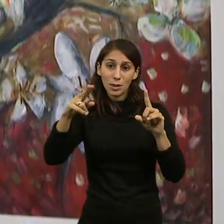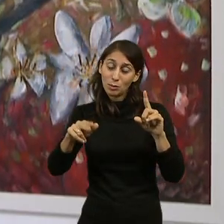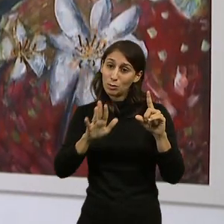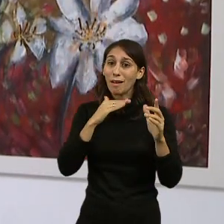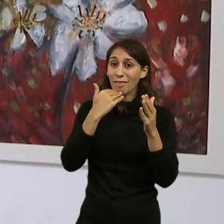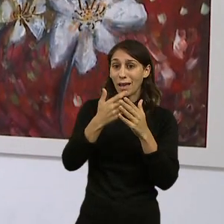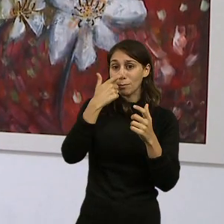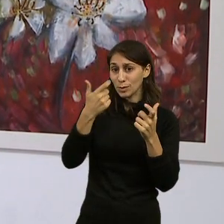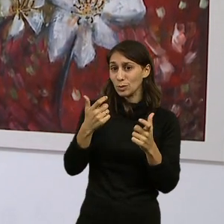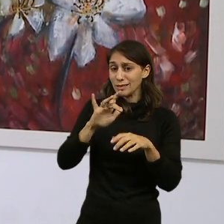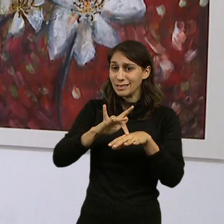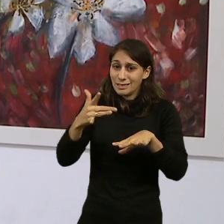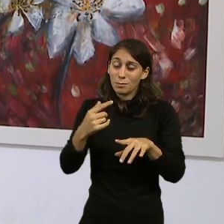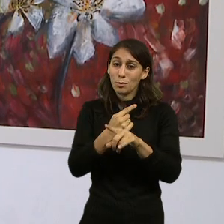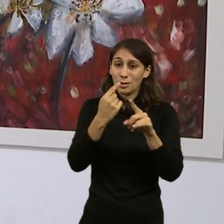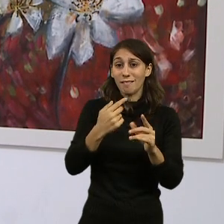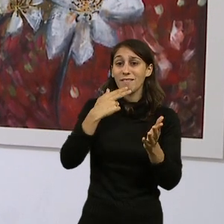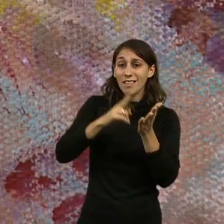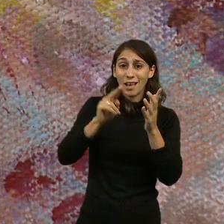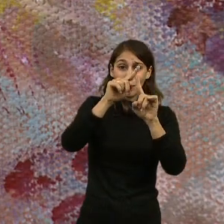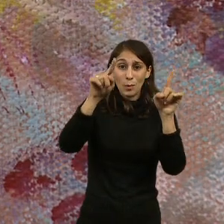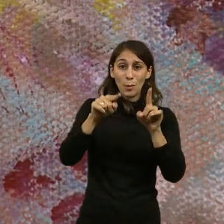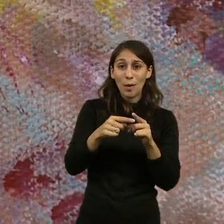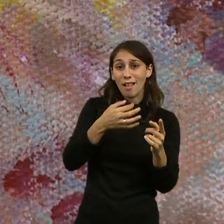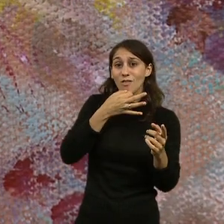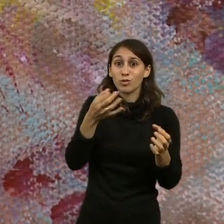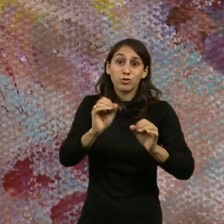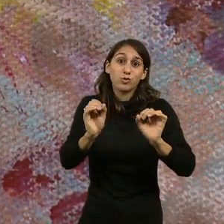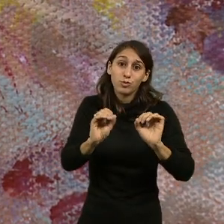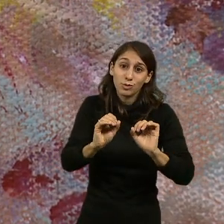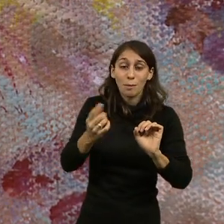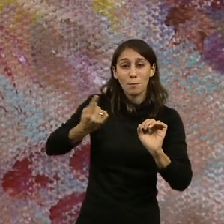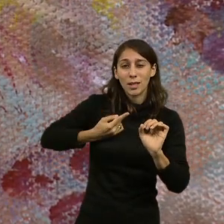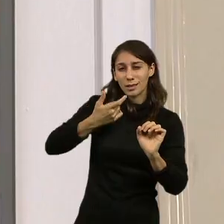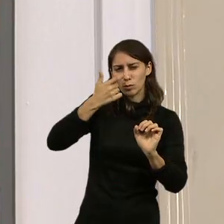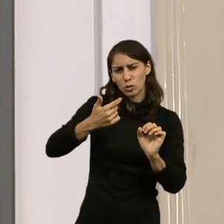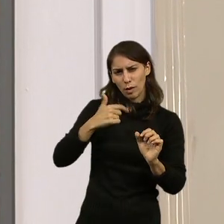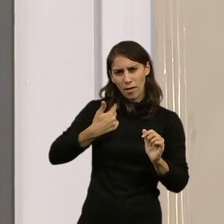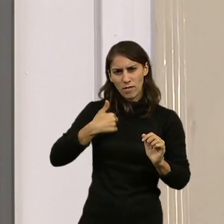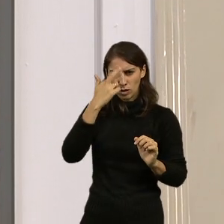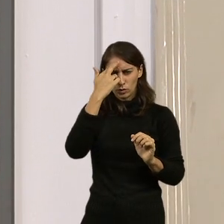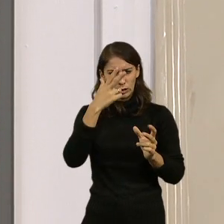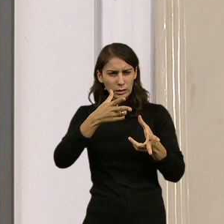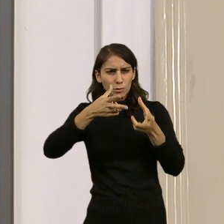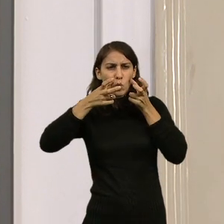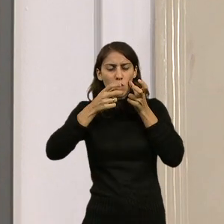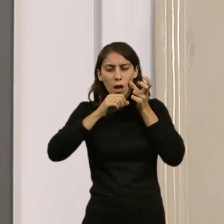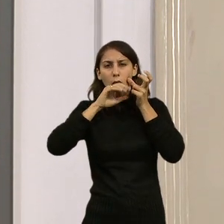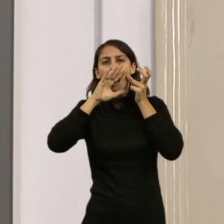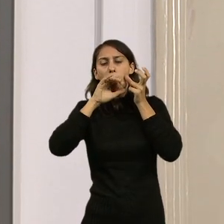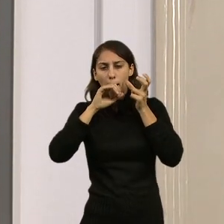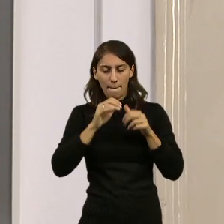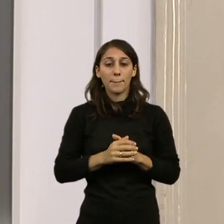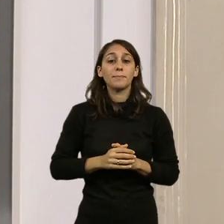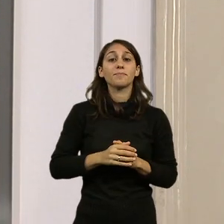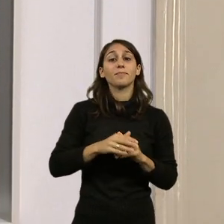Uma inspiração tem a ver com documentários como o Terra Home, que é um documentário